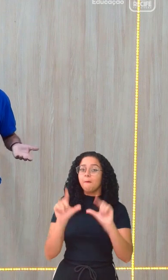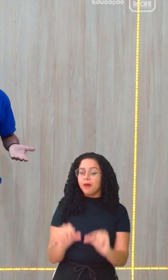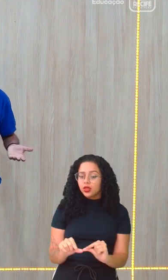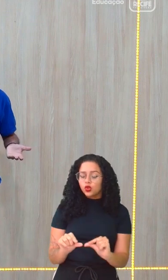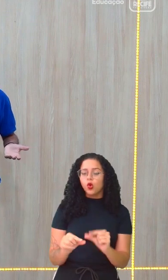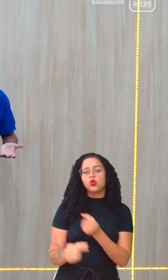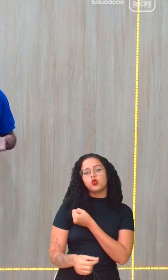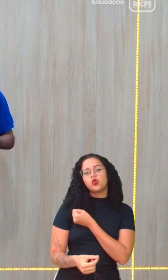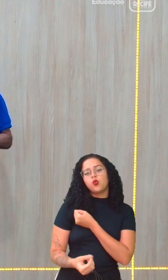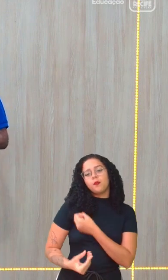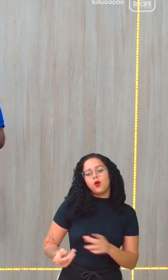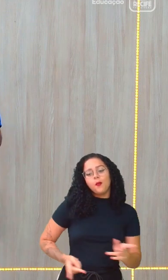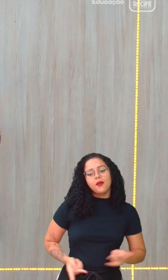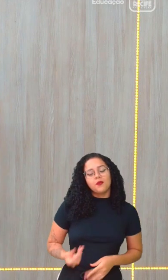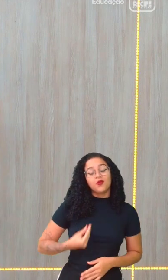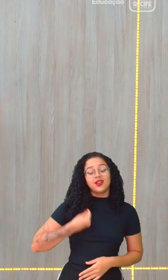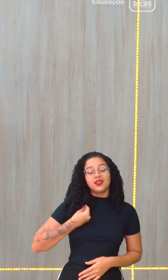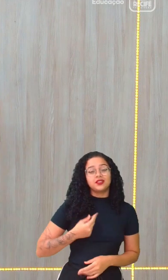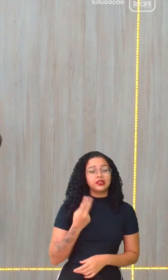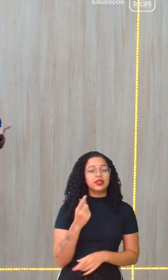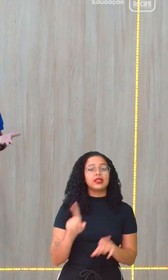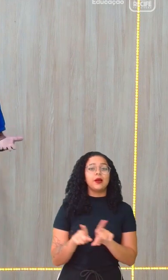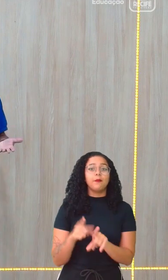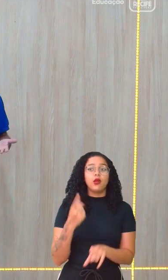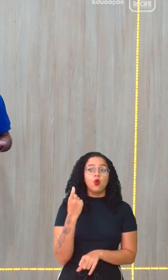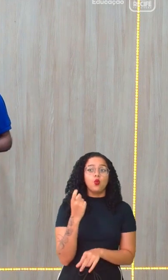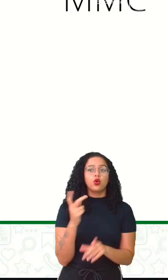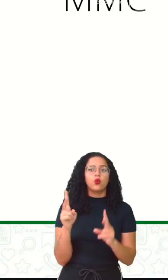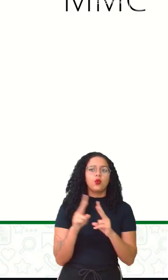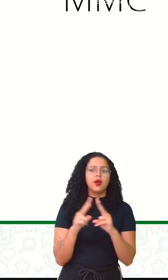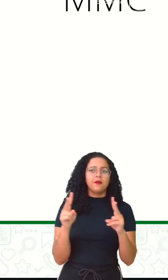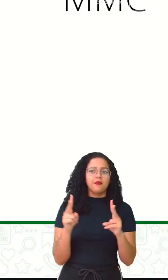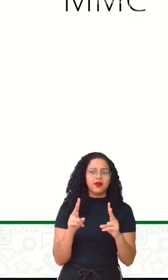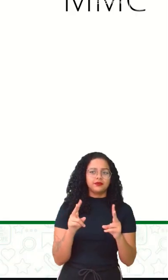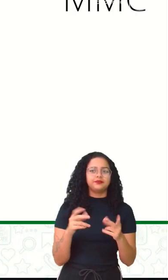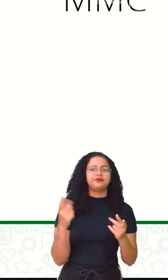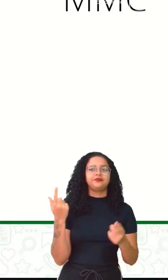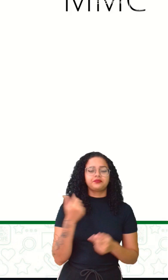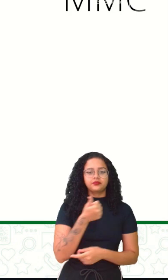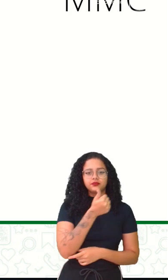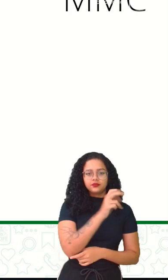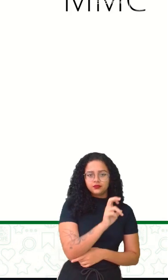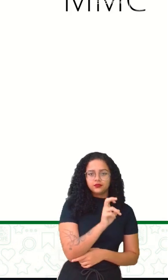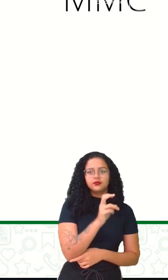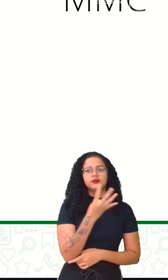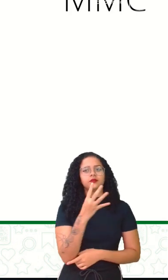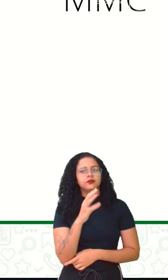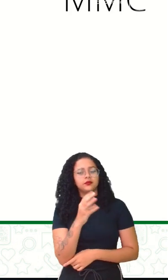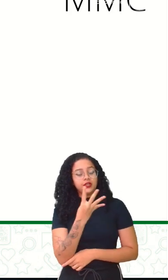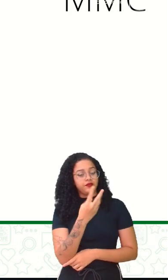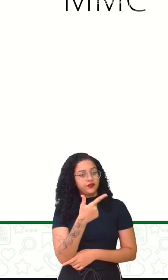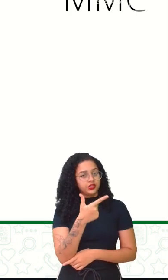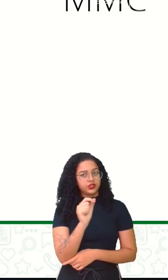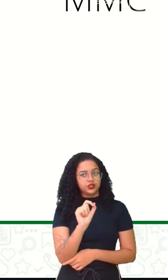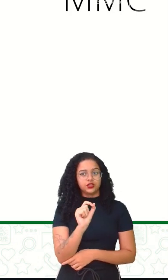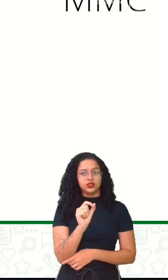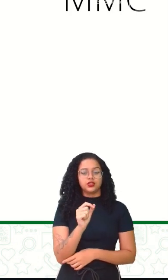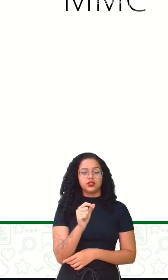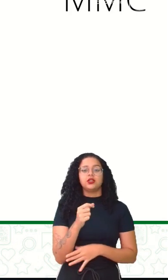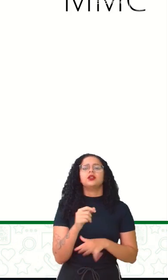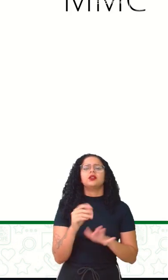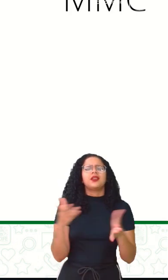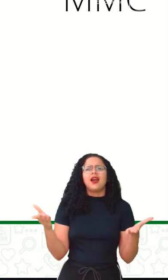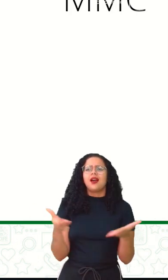que existe e é o único que é par. Então se eu dividir 30 por 2, ó, vai dar 15, e 40 por 2 dá 20. Eita,